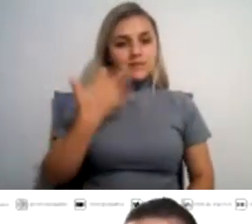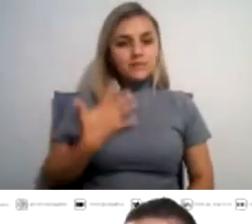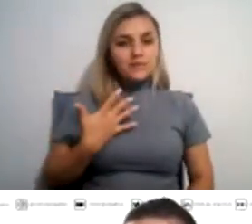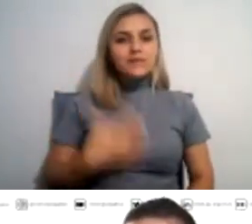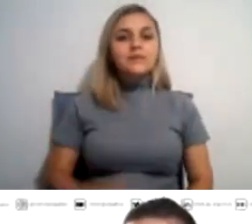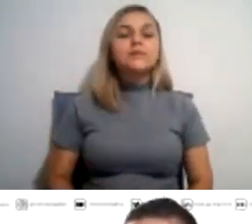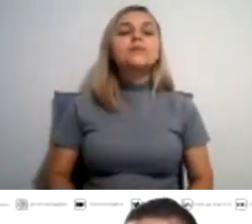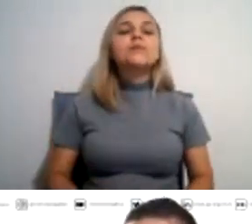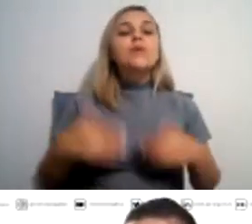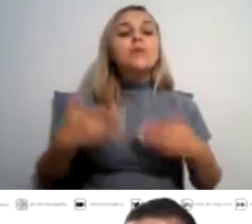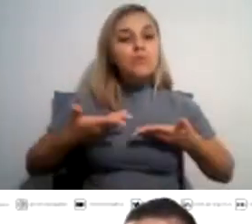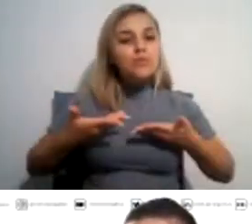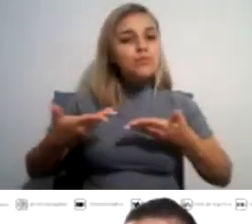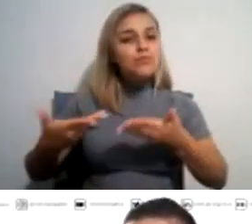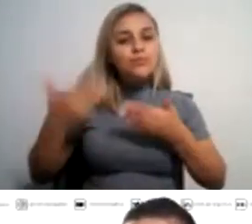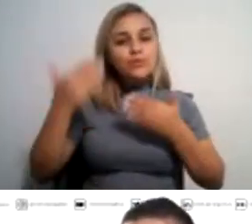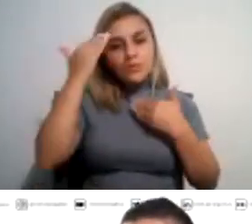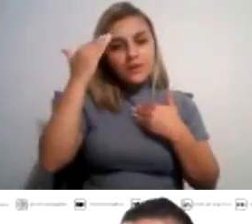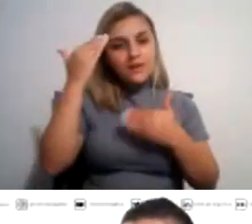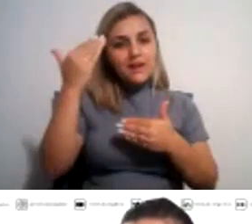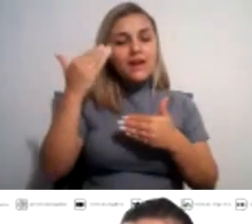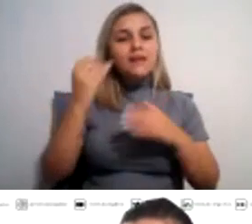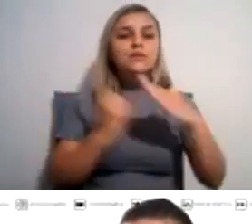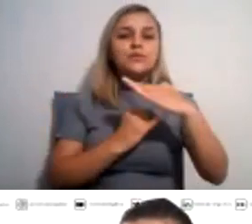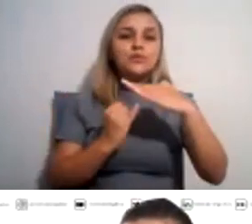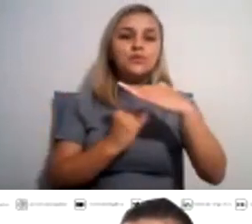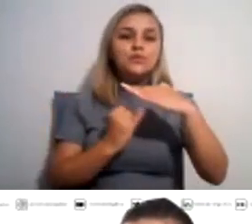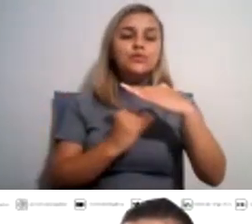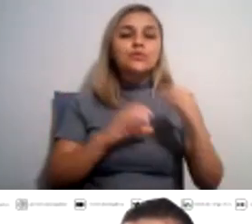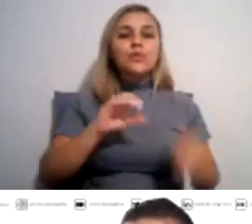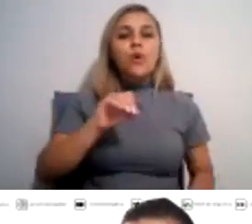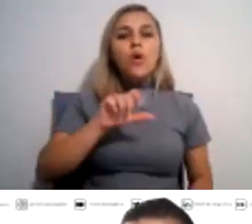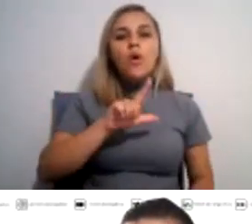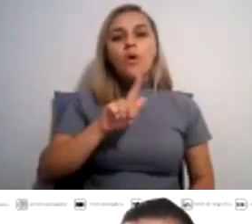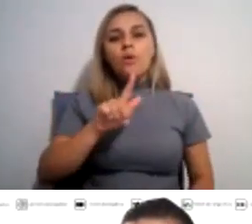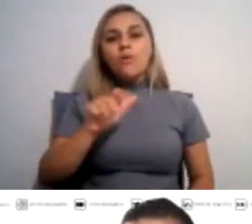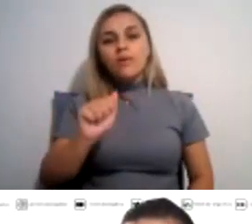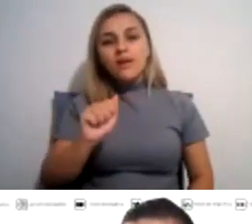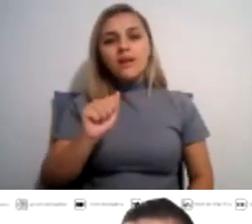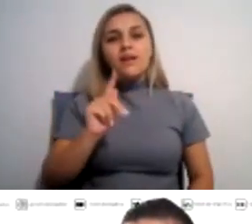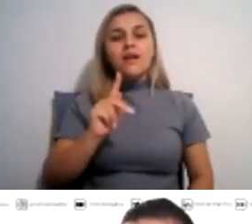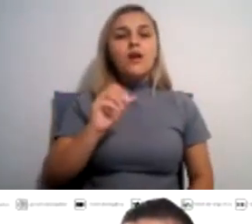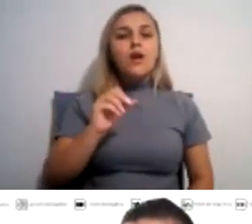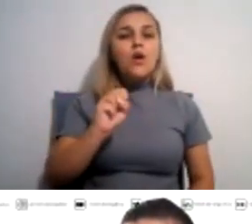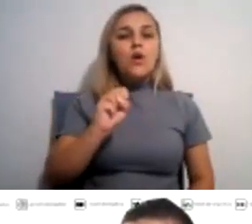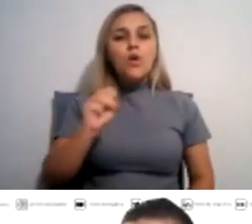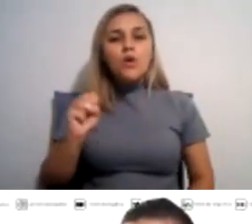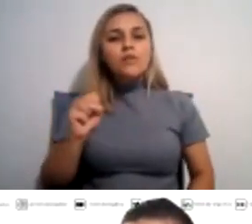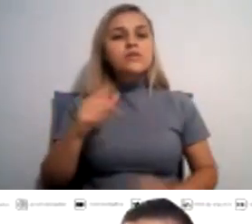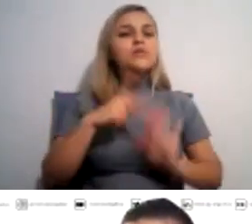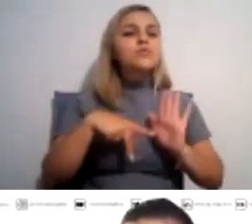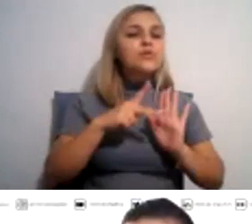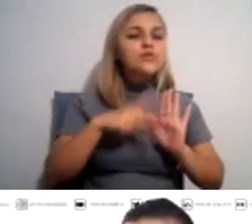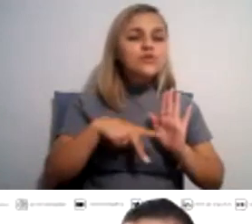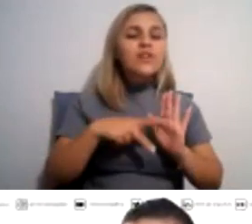pelo convite. O Instituto Olga Cos, o projeto Expansão em Movimento, Natália, Luan e todos que